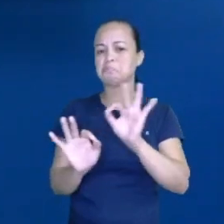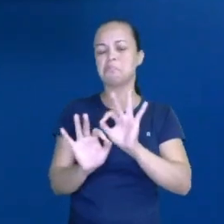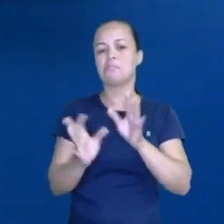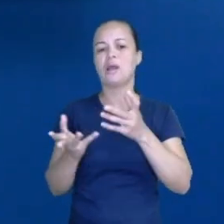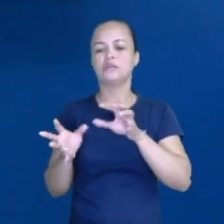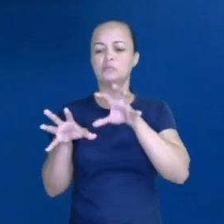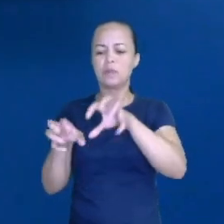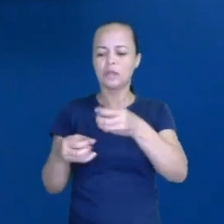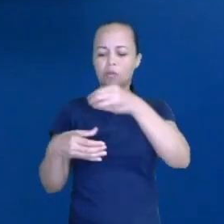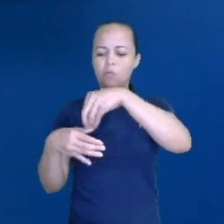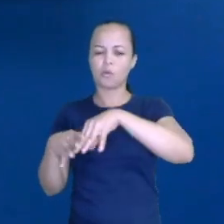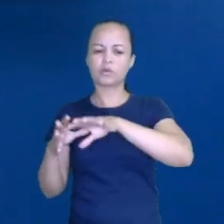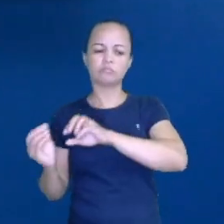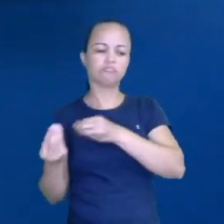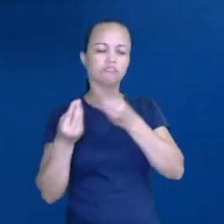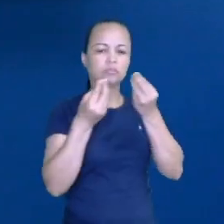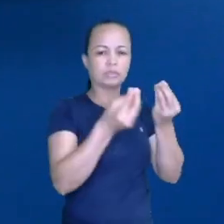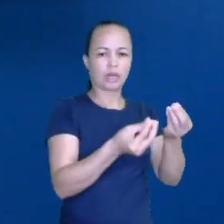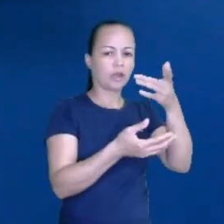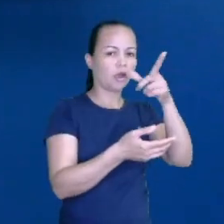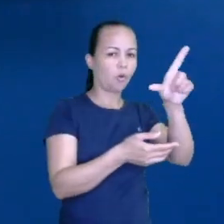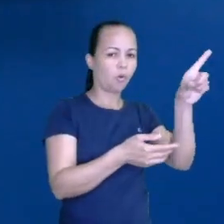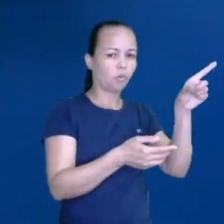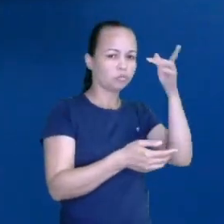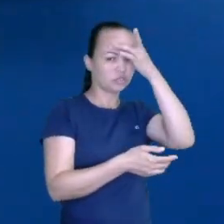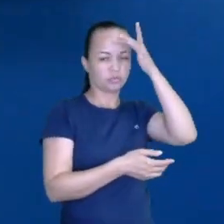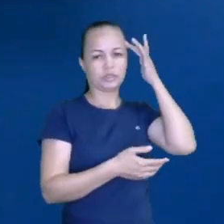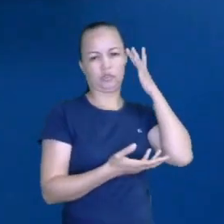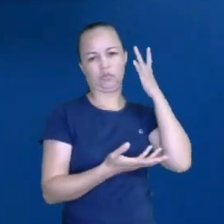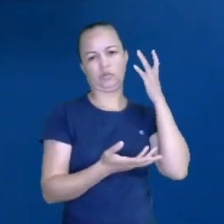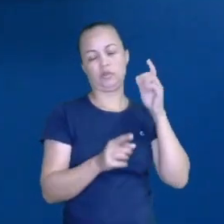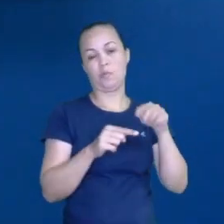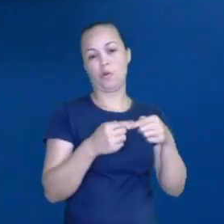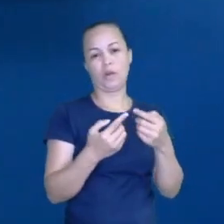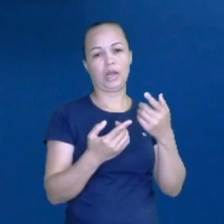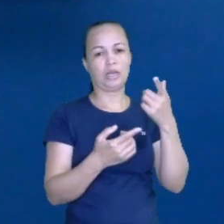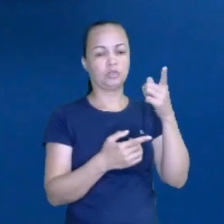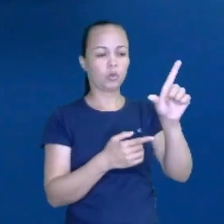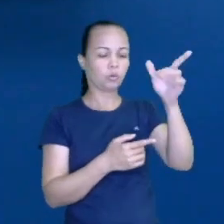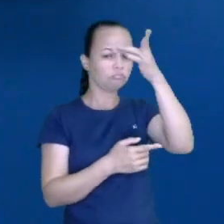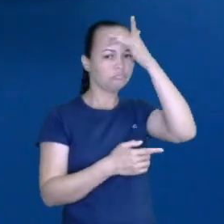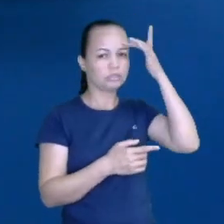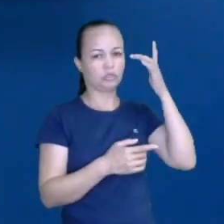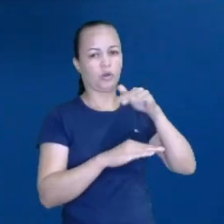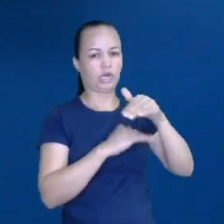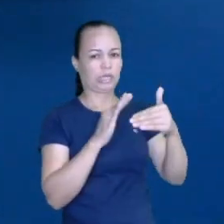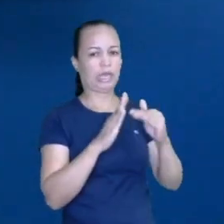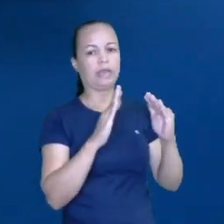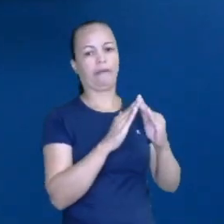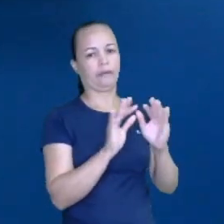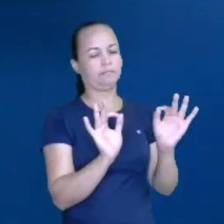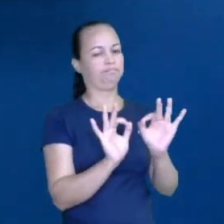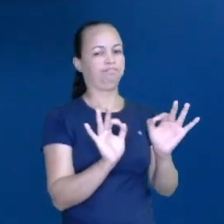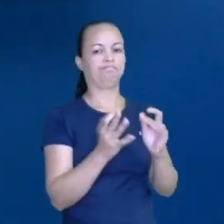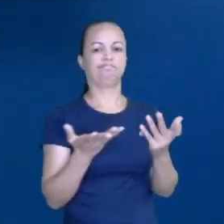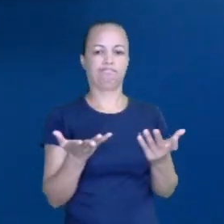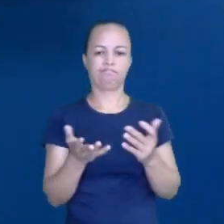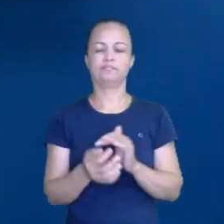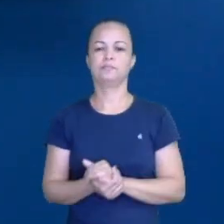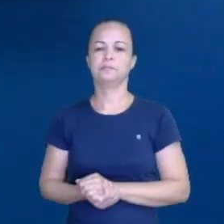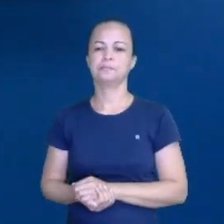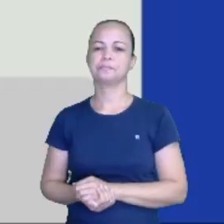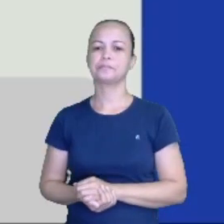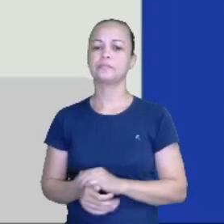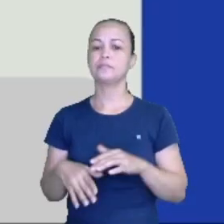todos, porém nem todos têm acesso a elas, tá bom? Olha aqui, ó. As consequências que a falta de